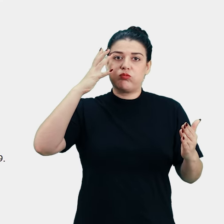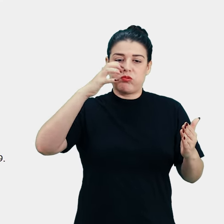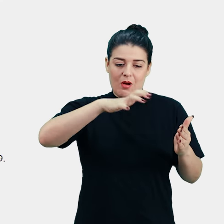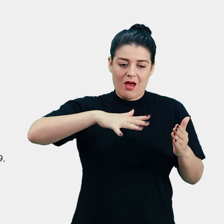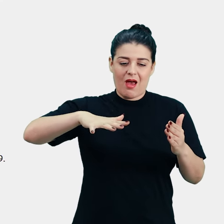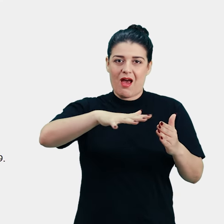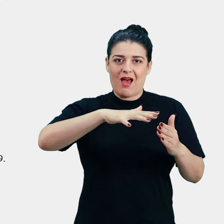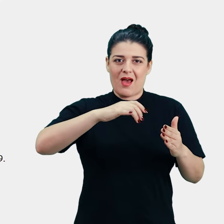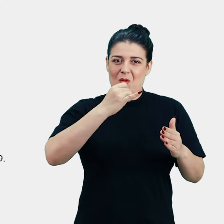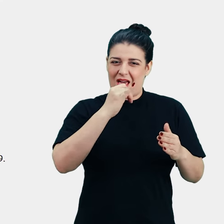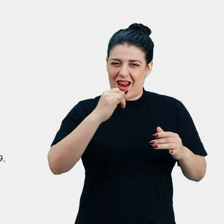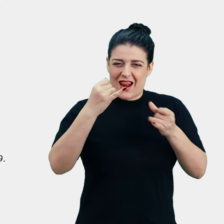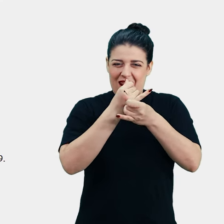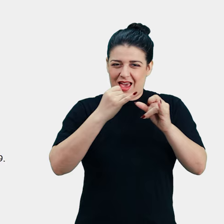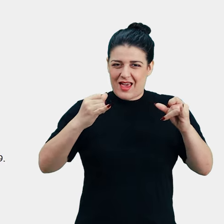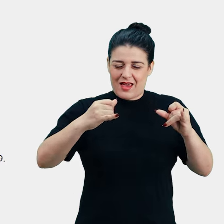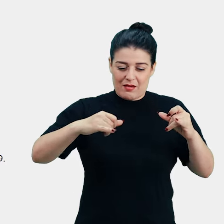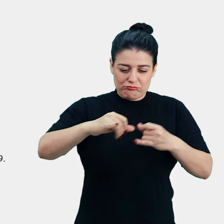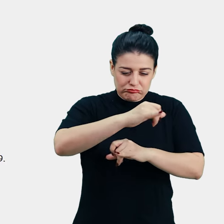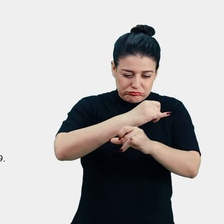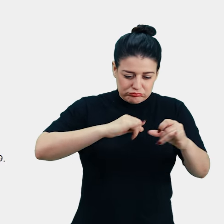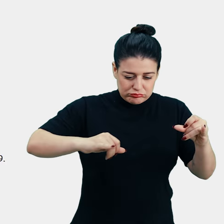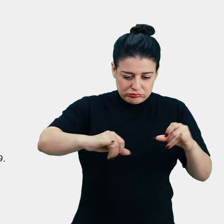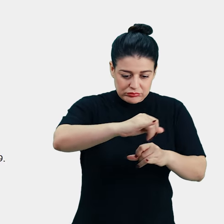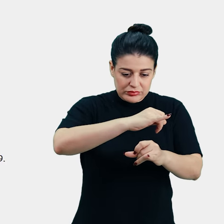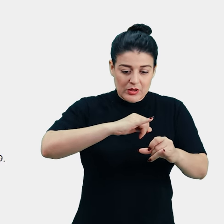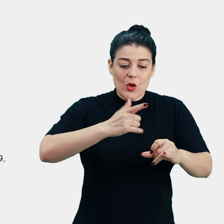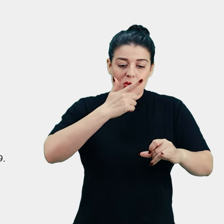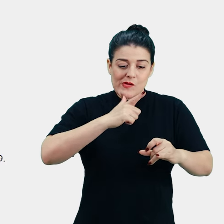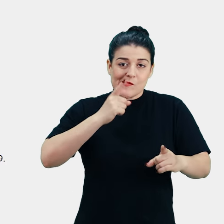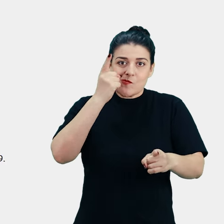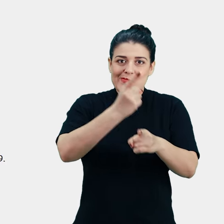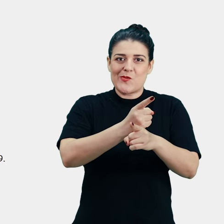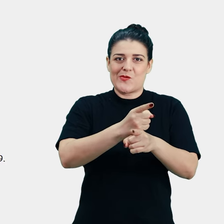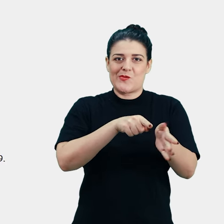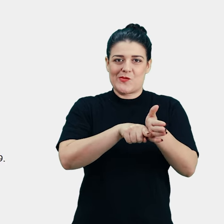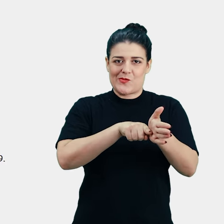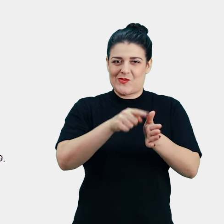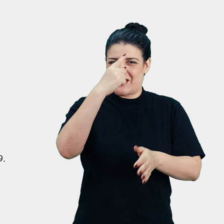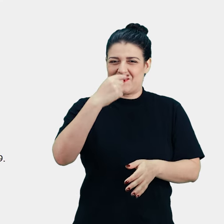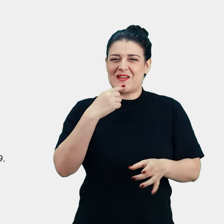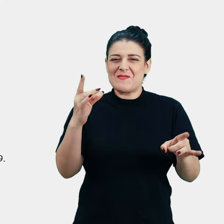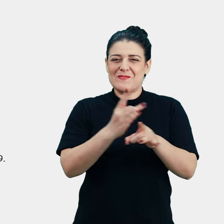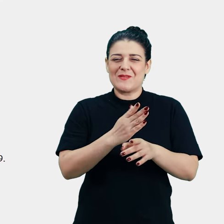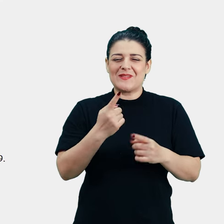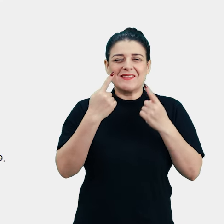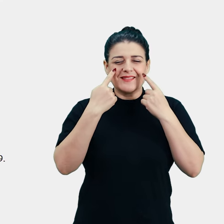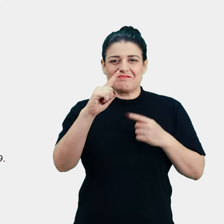campo elétrico em um tubo longo, após o qual atinge o detector. Então, essa imagem mostra, tá,